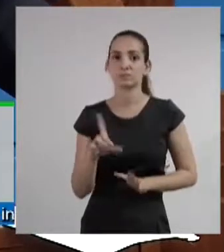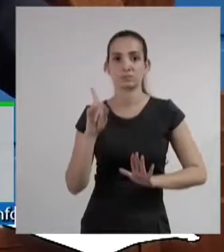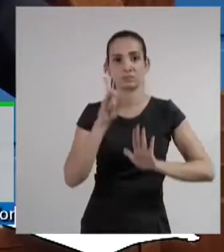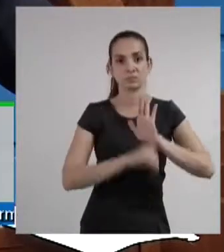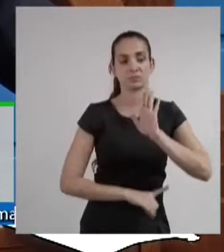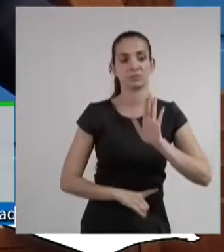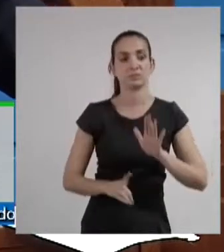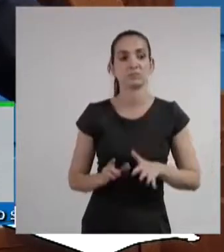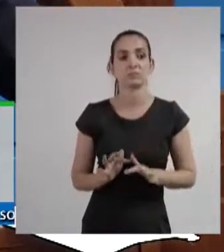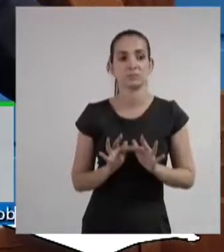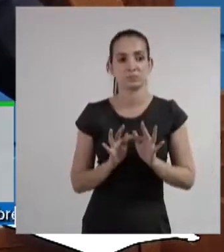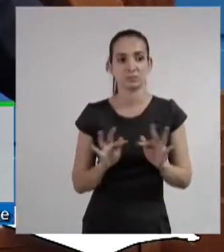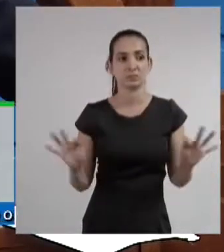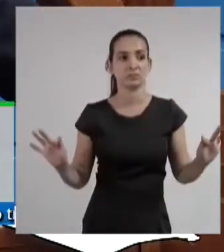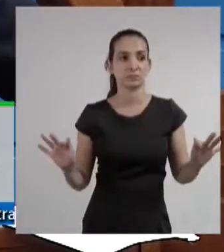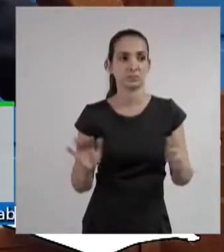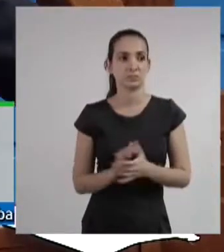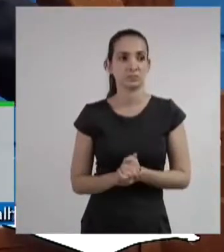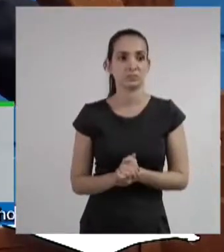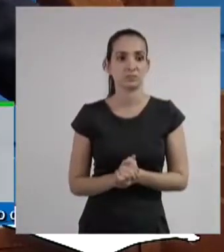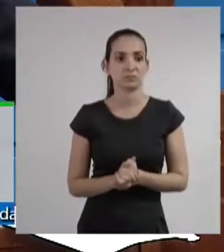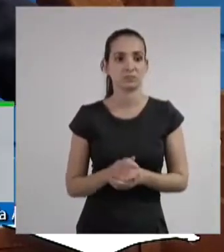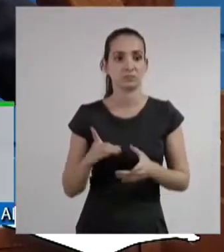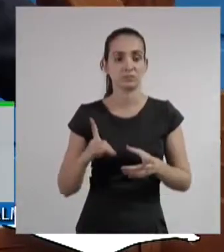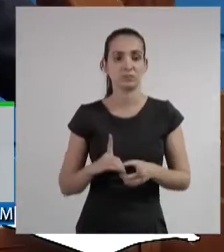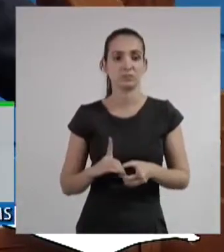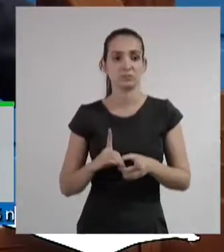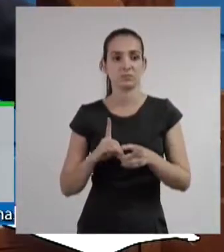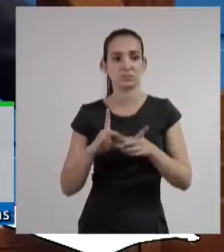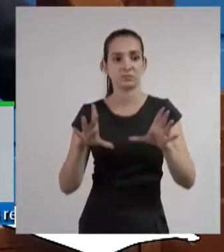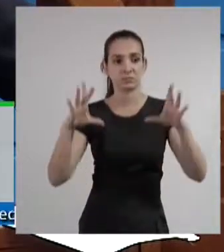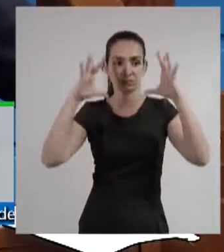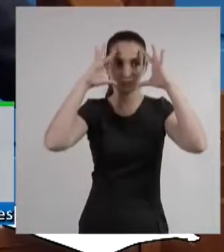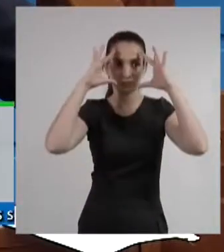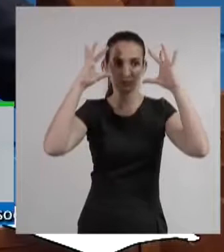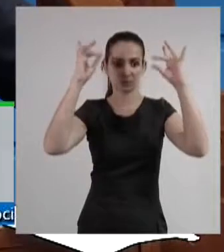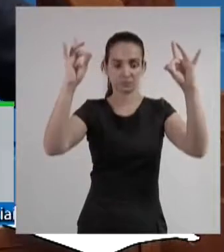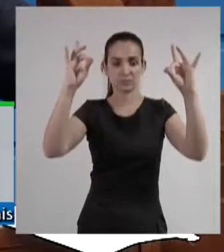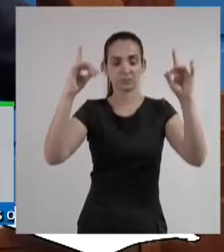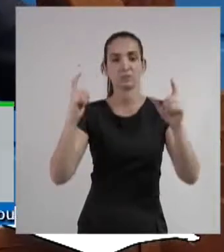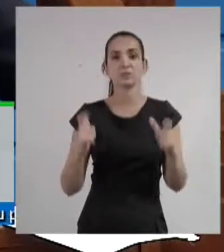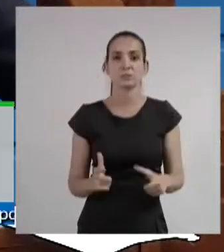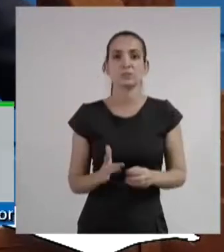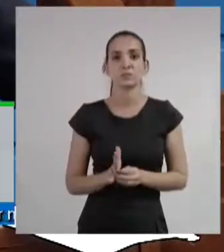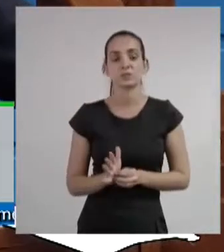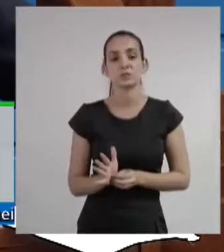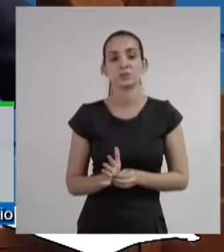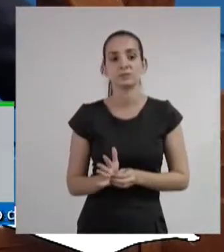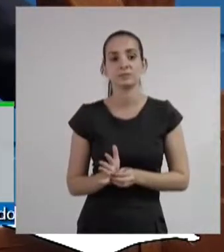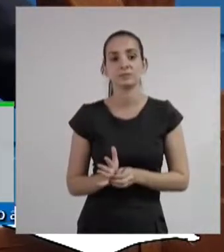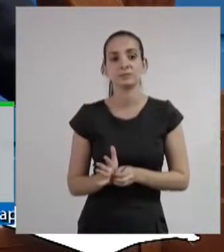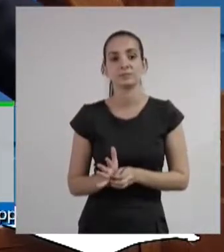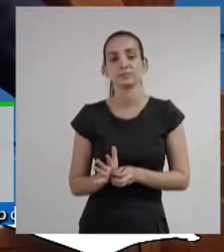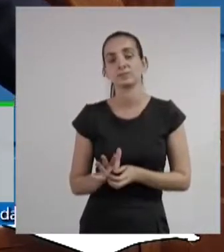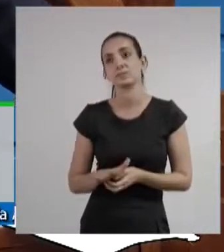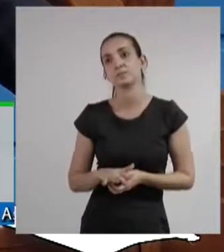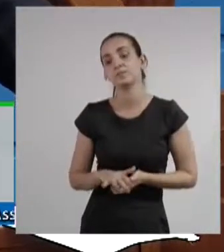direitos, simplesmente numa democracia formal, onde os direitos são